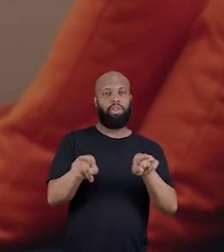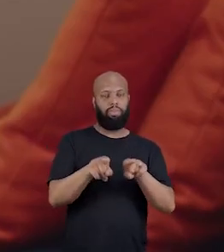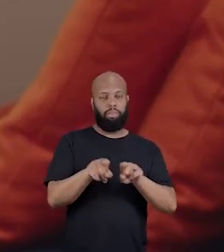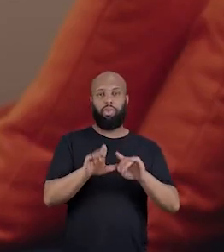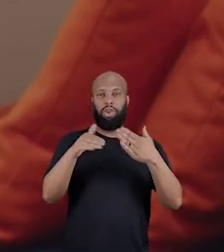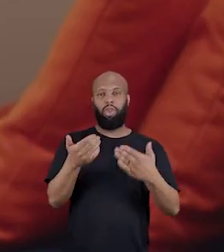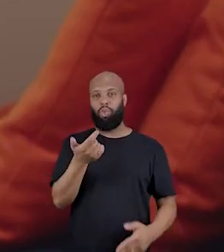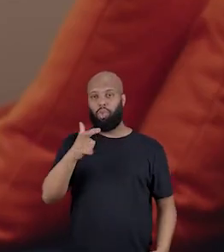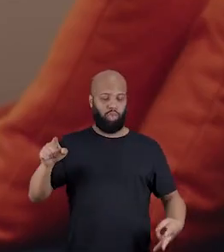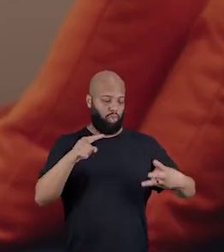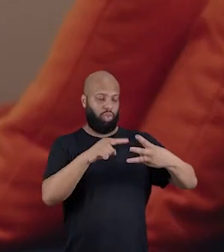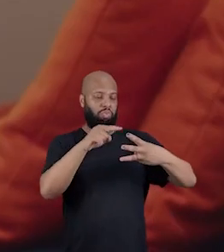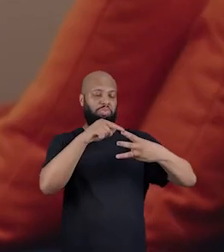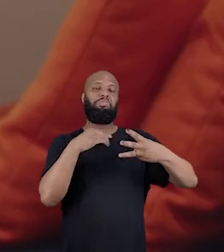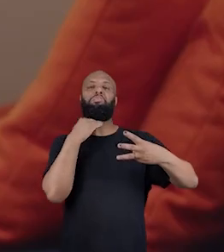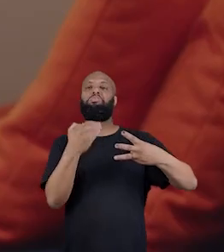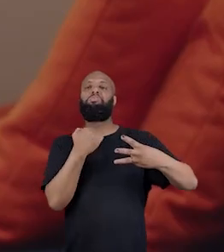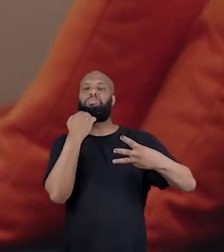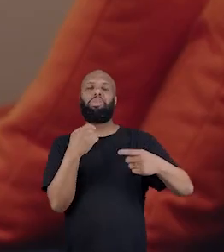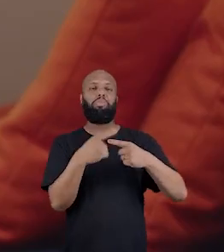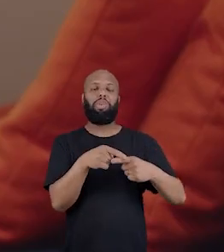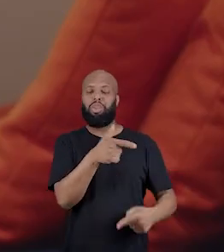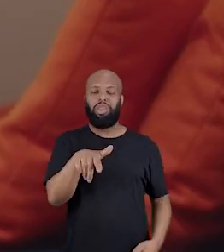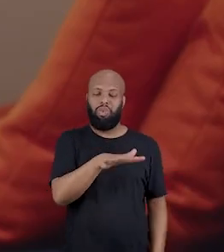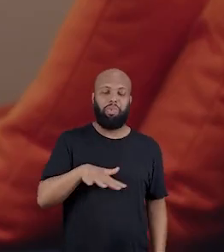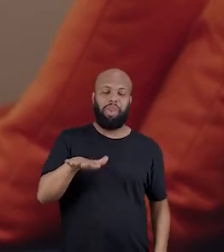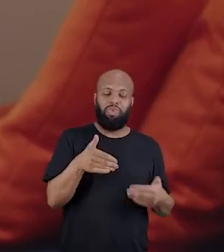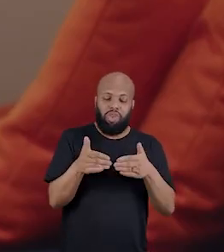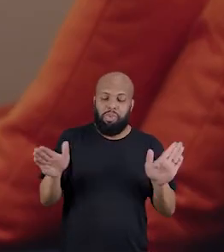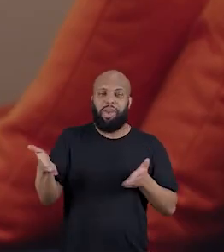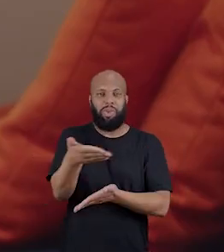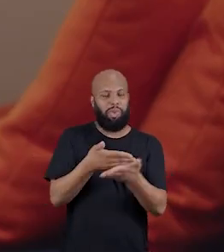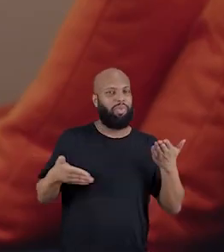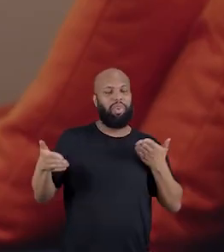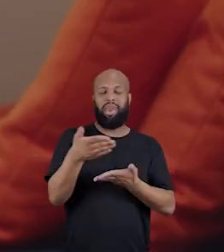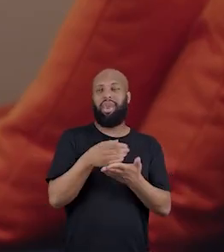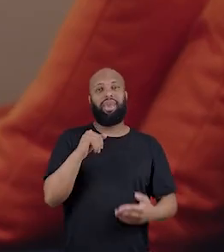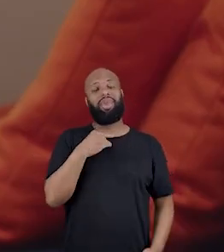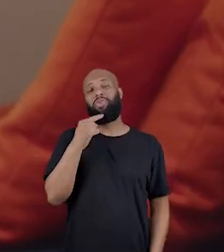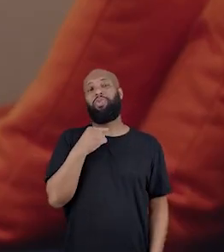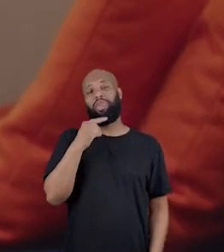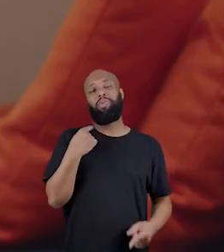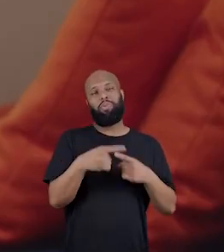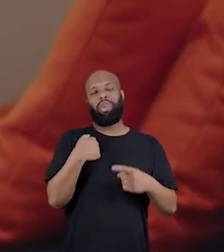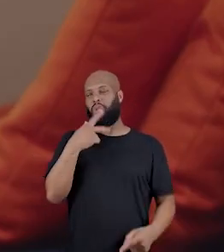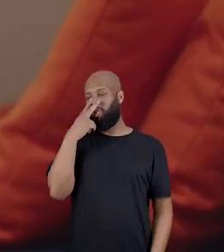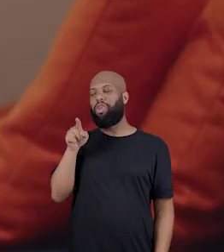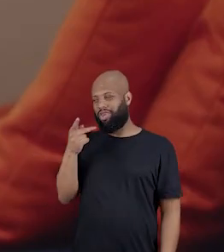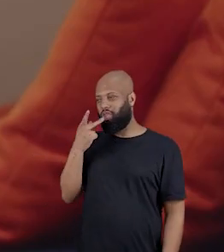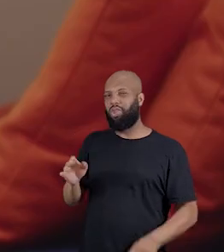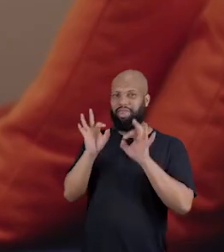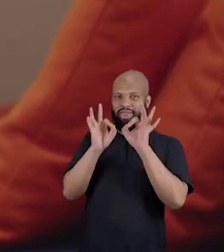ajuda, os outros Cs que a gente falou também não adiantam, porque você não vai ter esse ambiente aberto para trocar onde a gente não consegue, que eu acho que